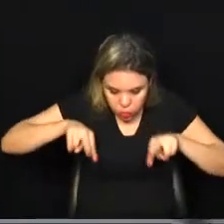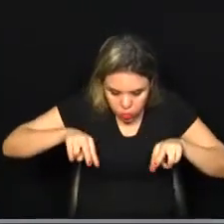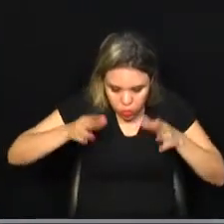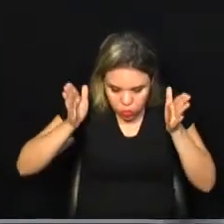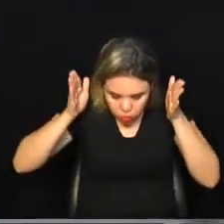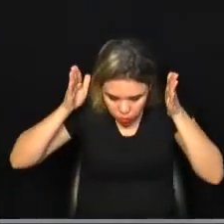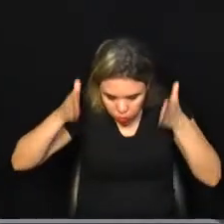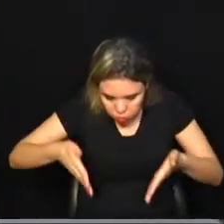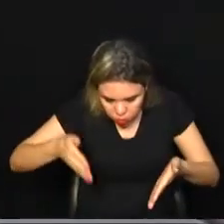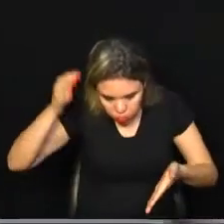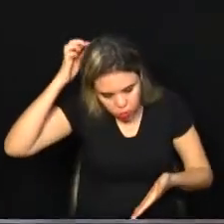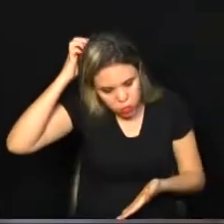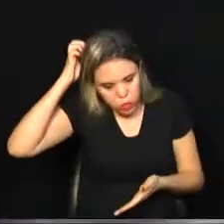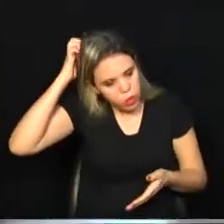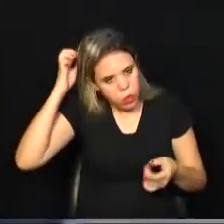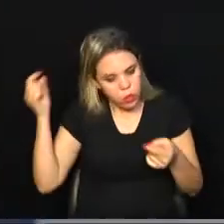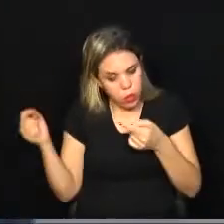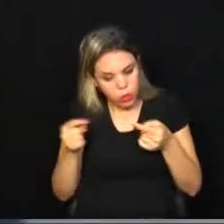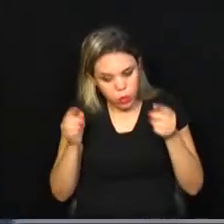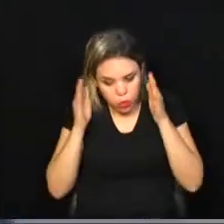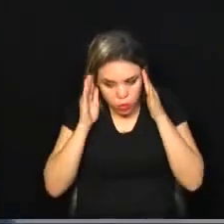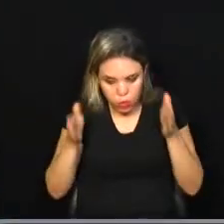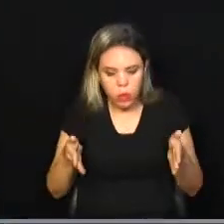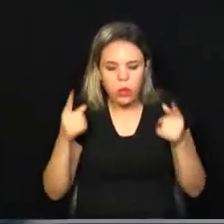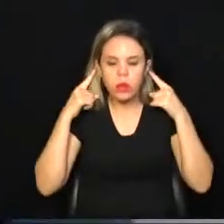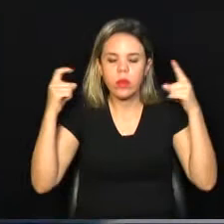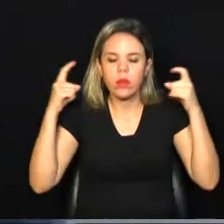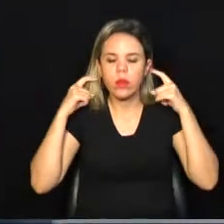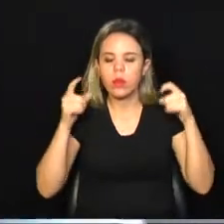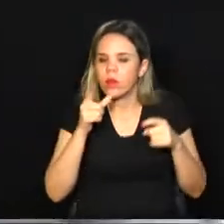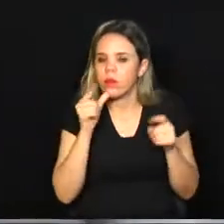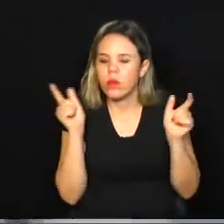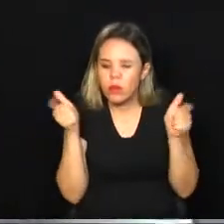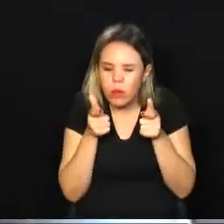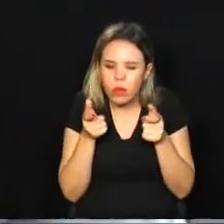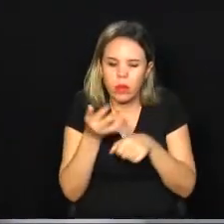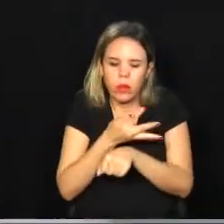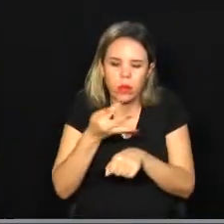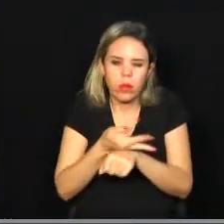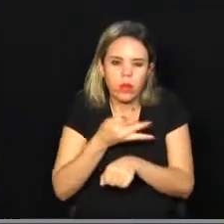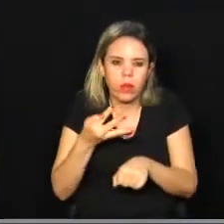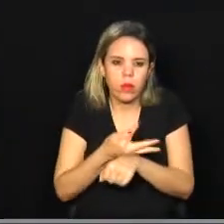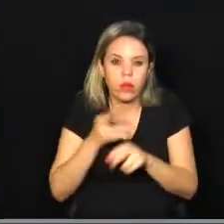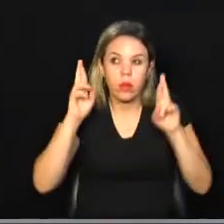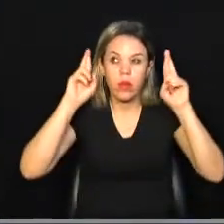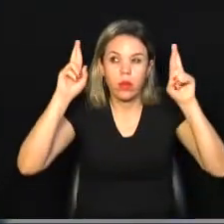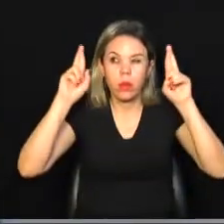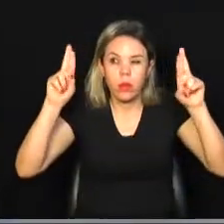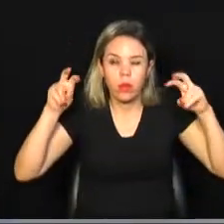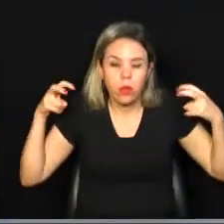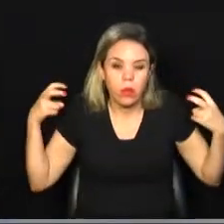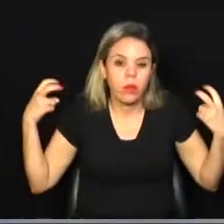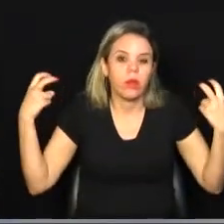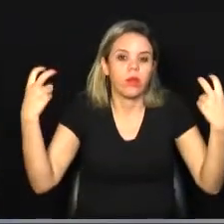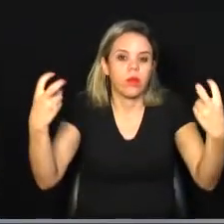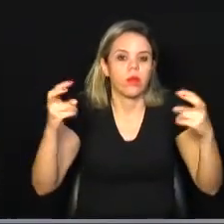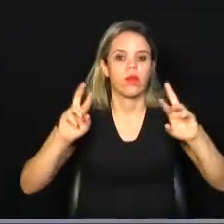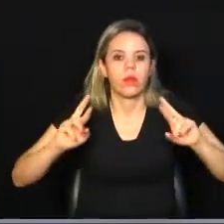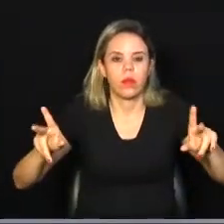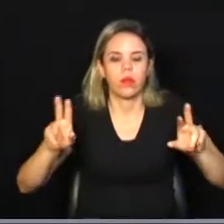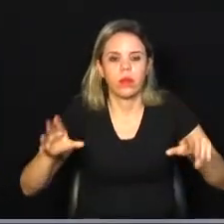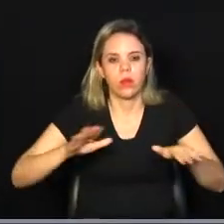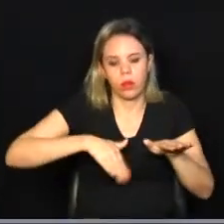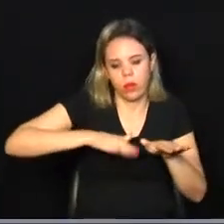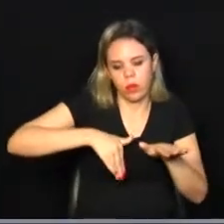aqui dos adversários. O barulho da água inibe o barulho da torcida. Então, o nadador